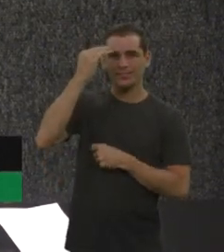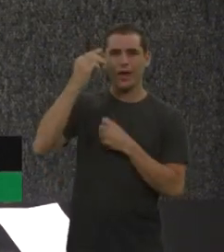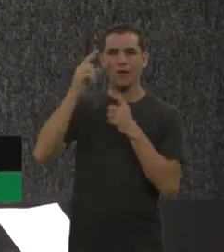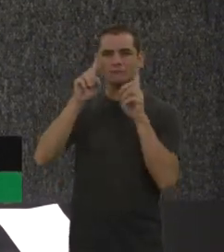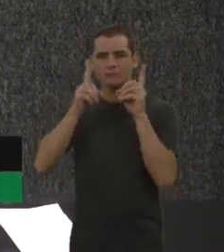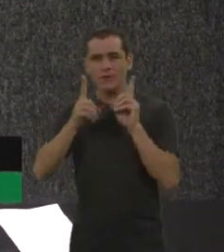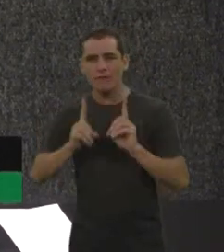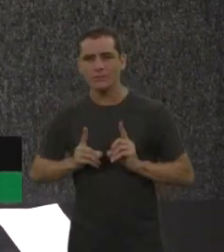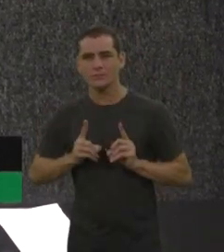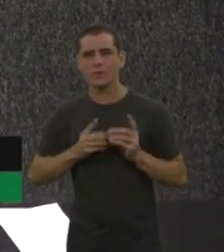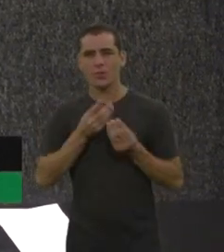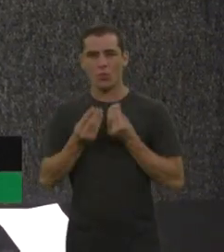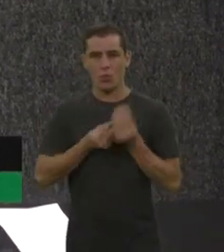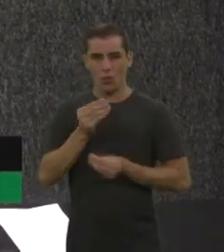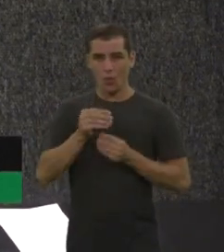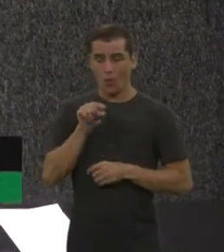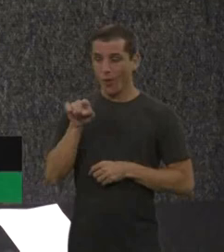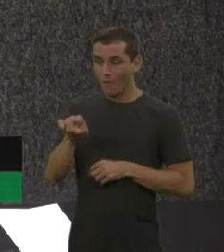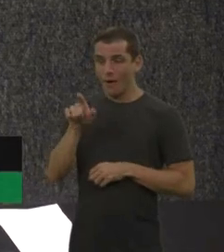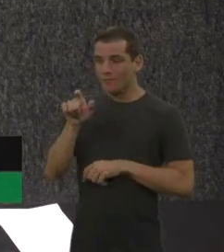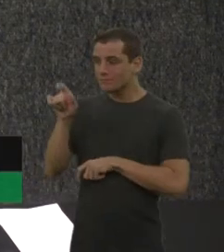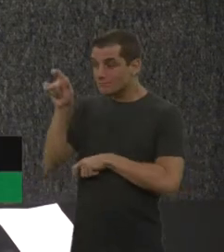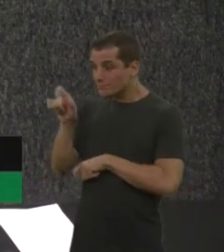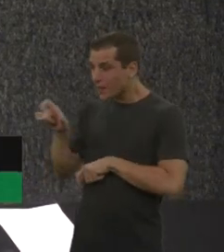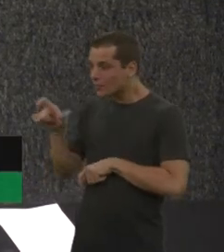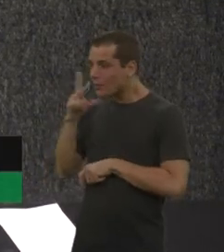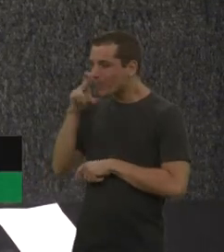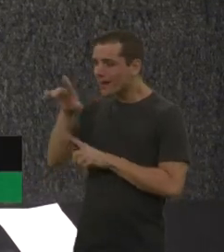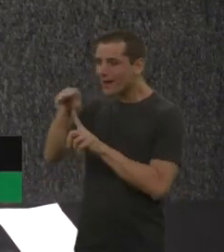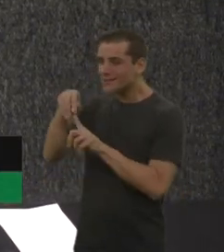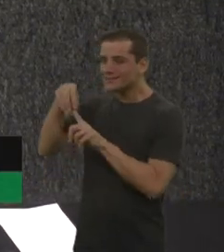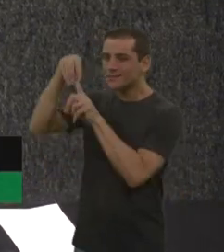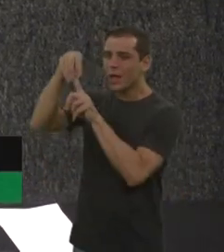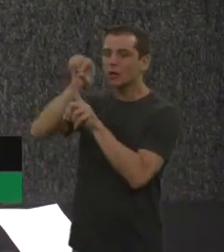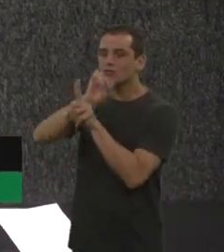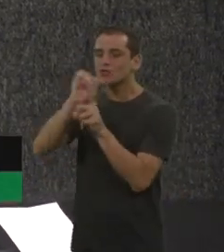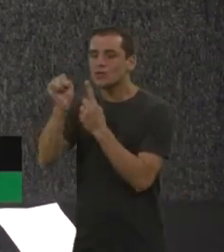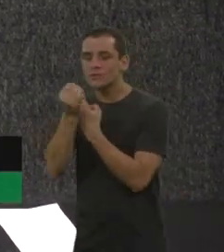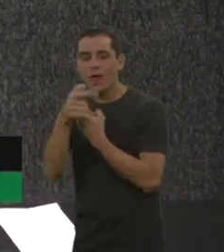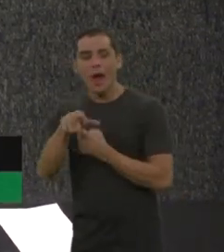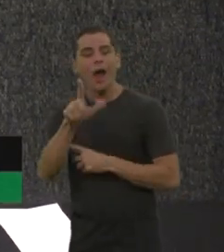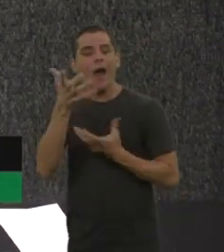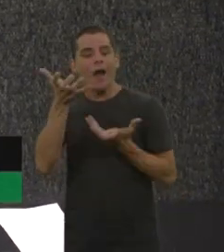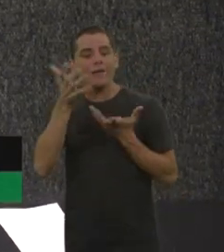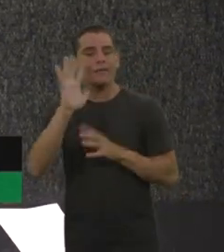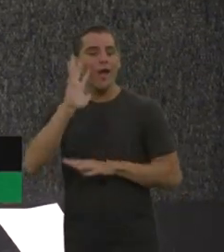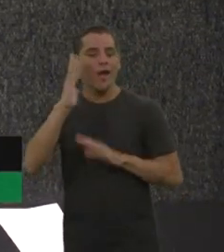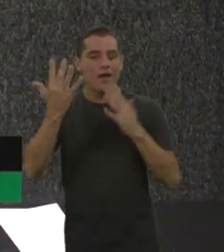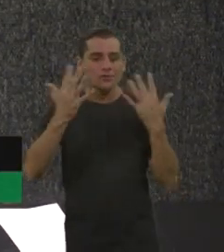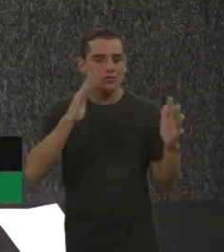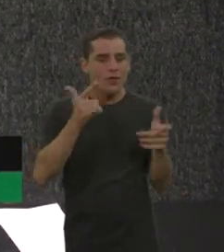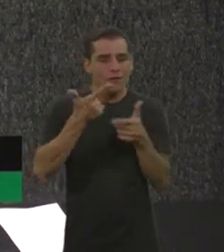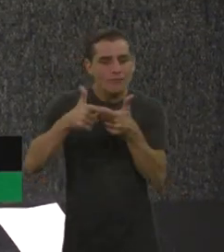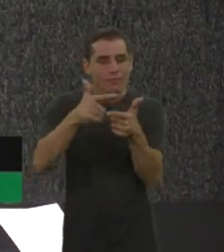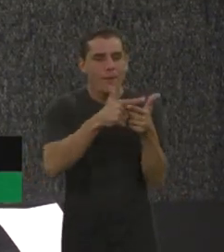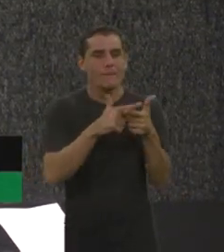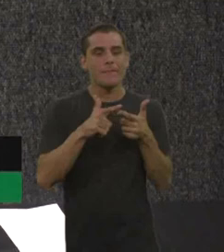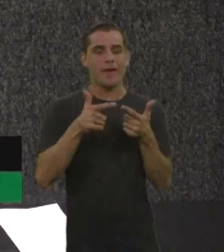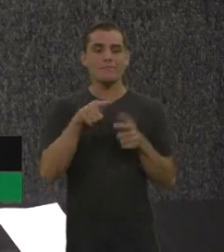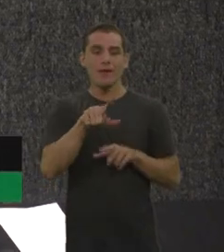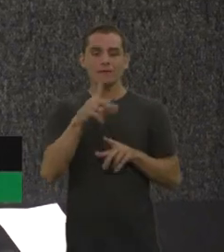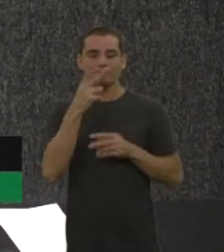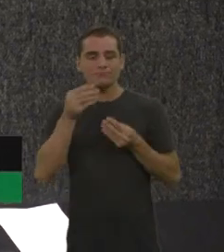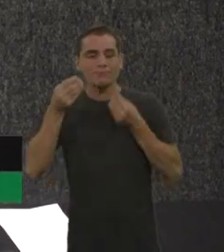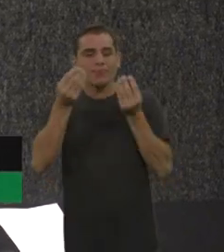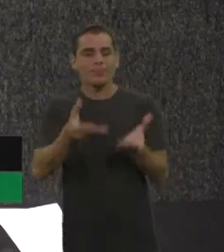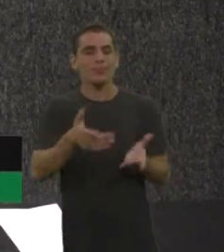diferenciam no meio da sociedade para trazer à tona os problemas que têm e, de uma maneira ou de outra, melhorar a vida